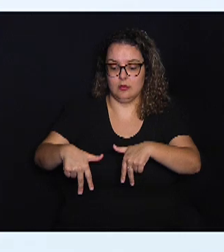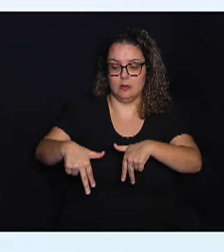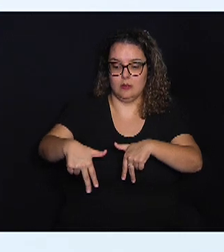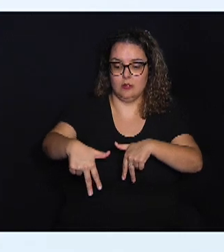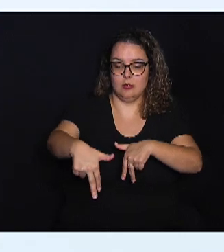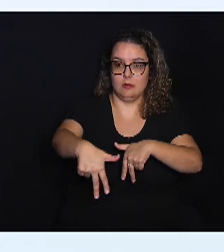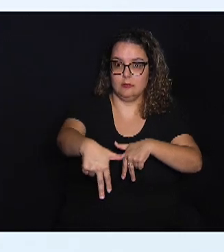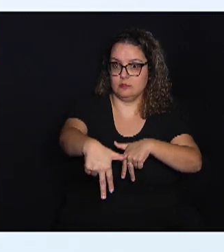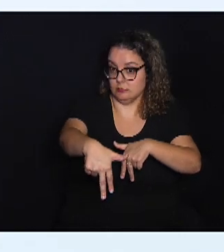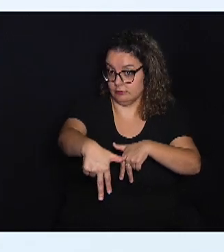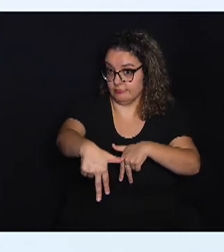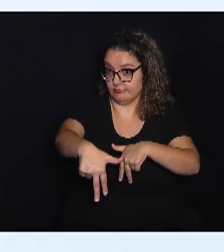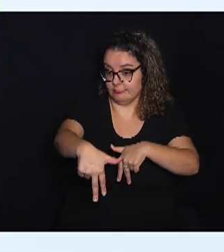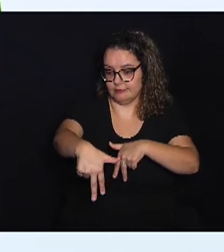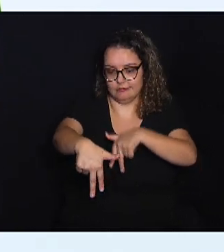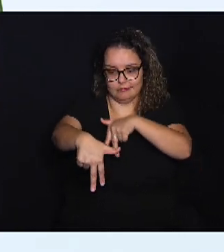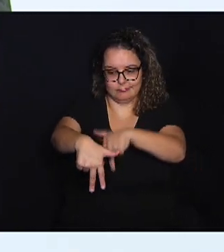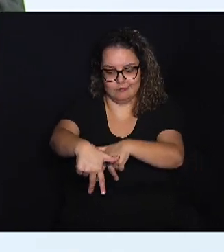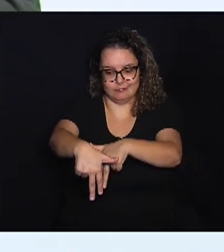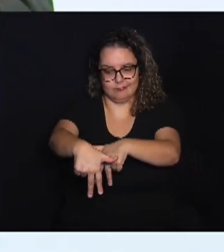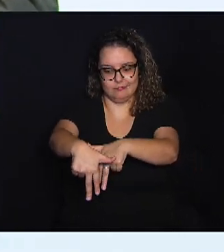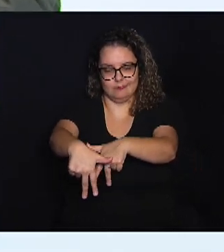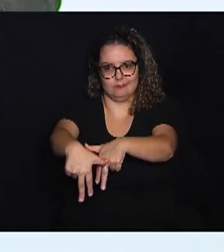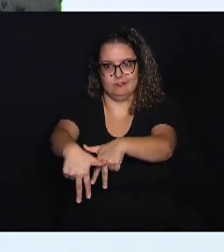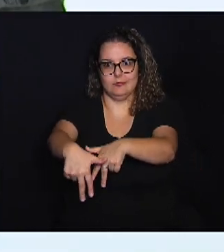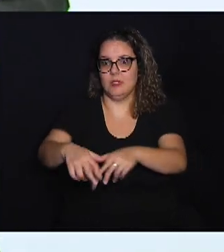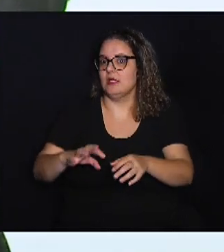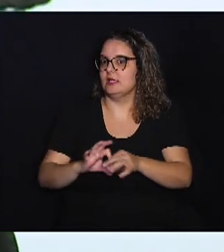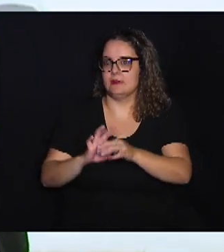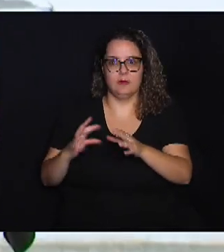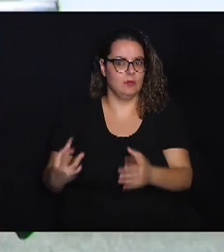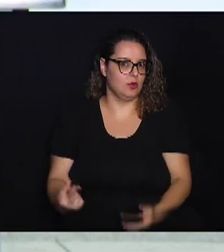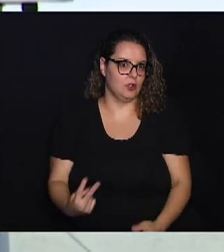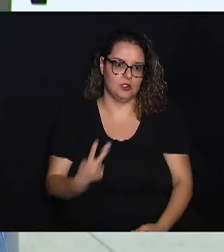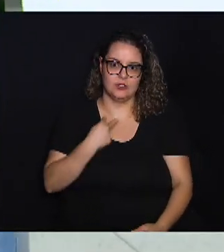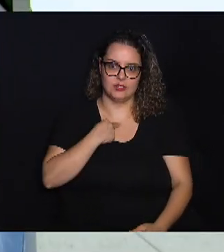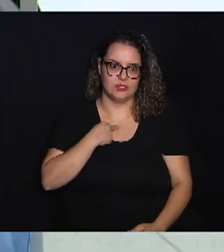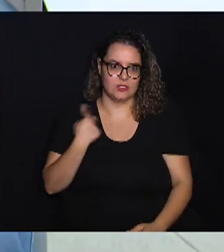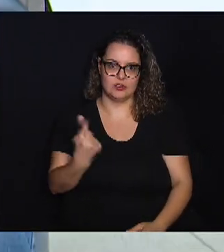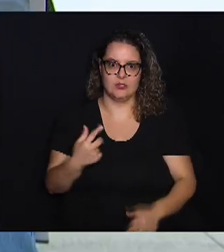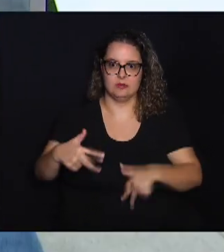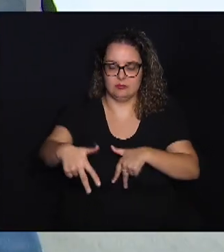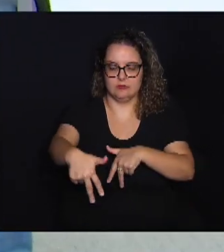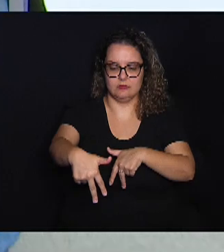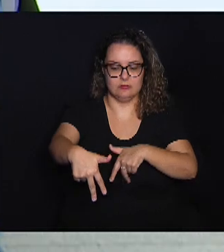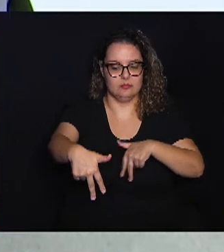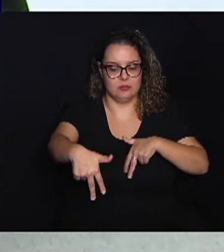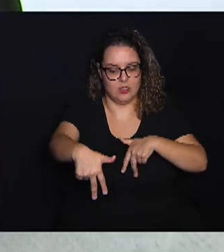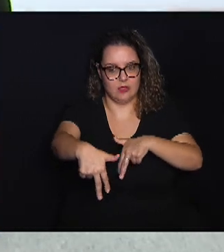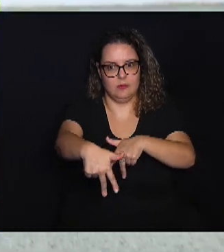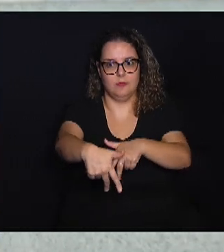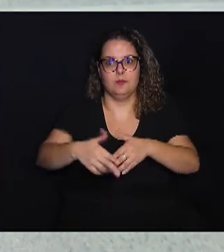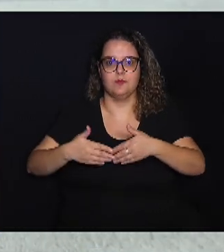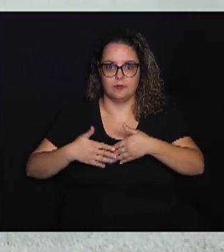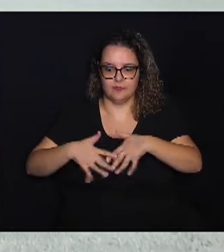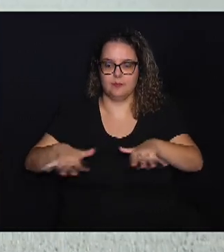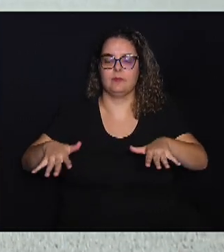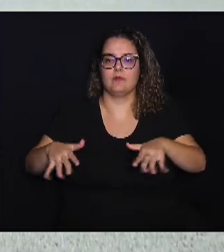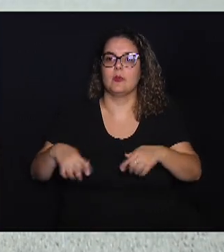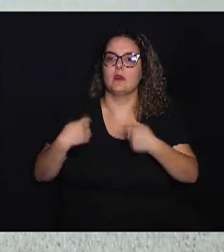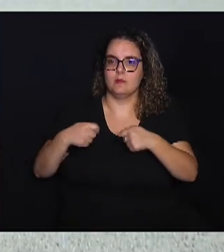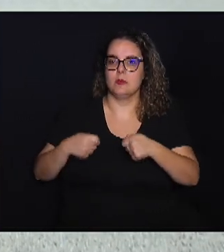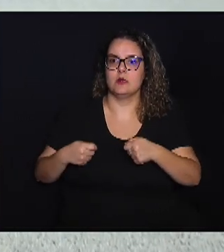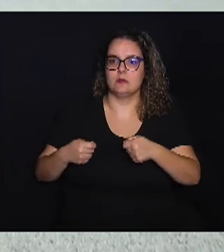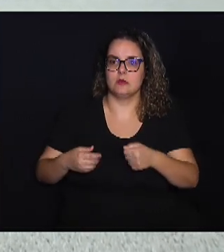sozinho, mas a gente está atrás. A gente não pode deixar ele desamparado. A gente abre o guarda-reio, mas ainda tem que existir a